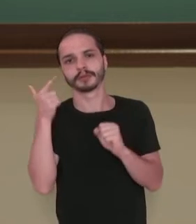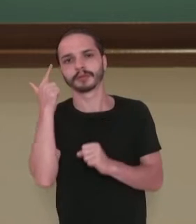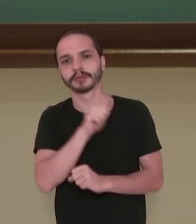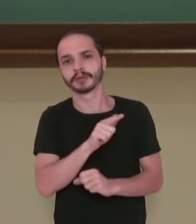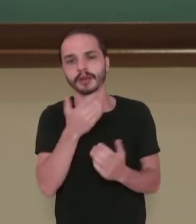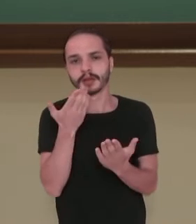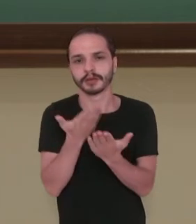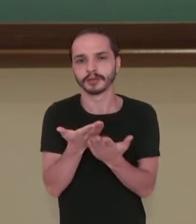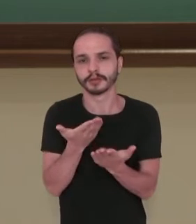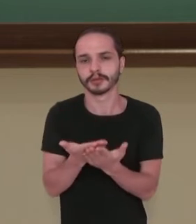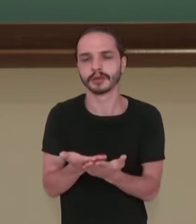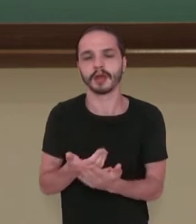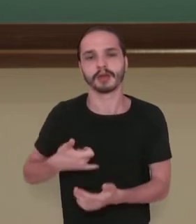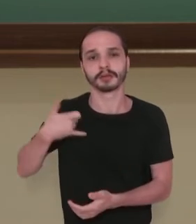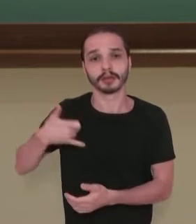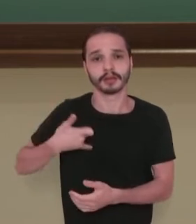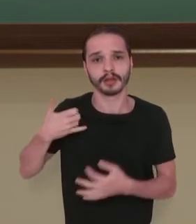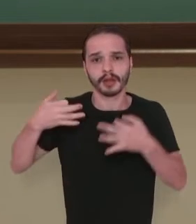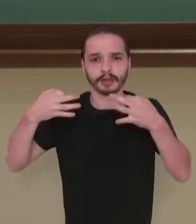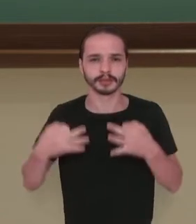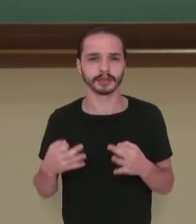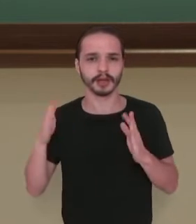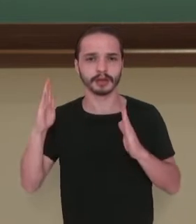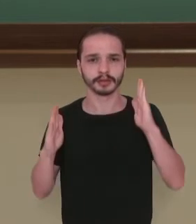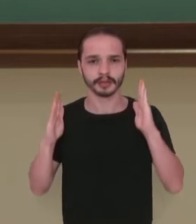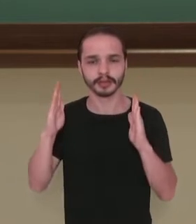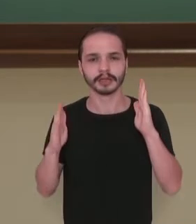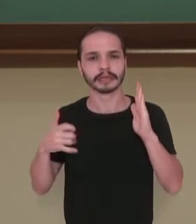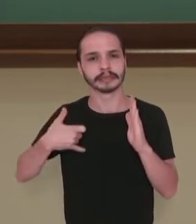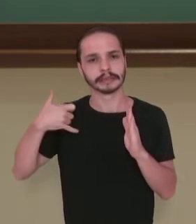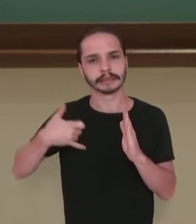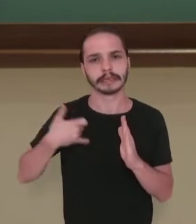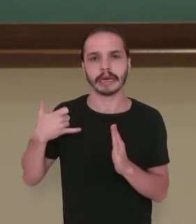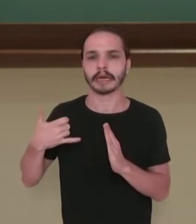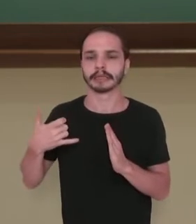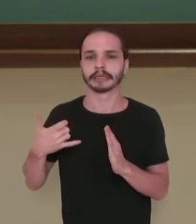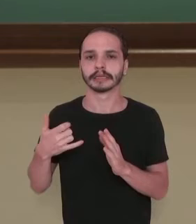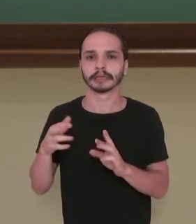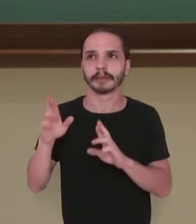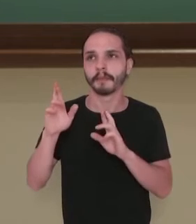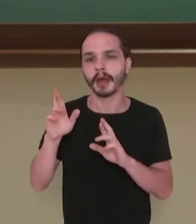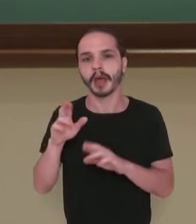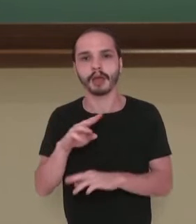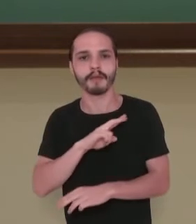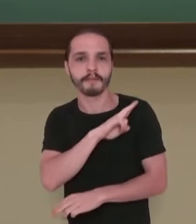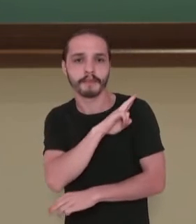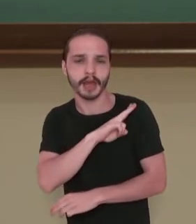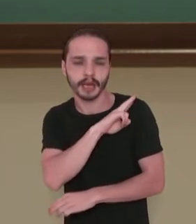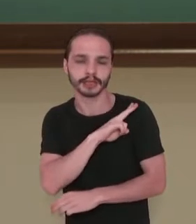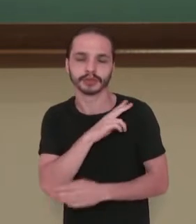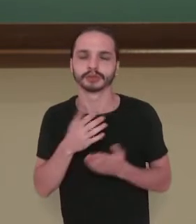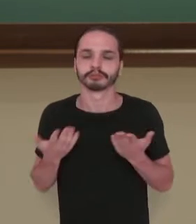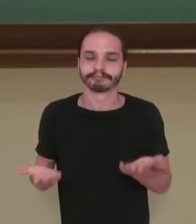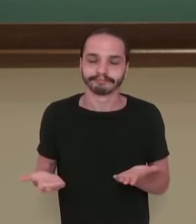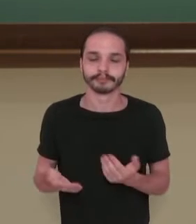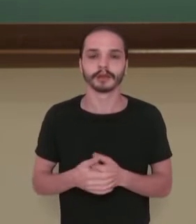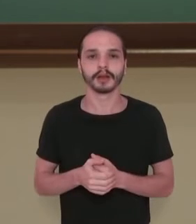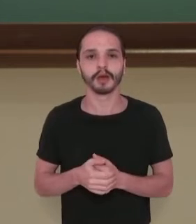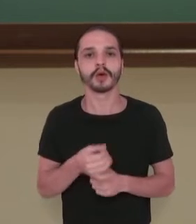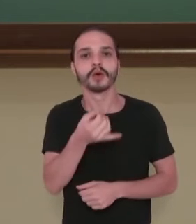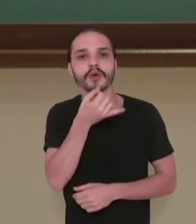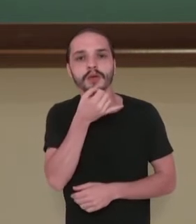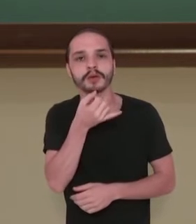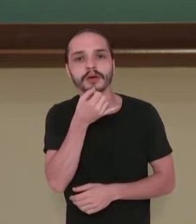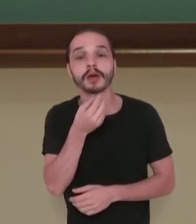na idade que seria adequada, né, na faixa etária esperada para que ela concluísse aí ensino fundamental e médio. Então elas têm essa oportunidade